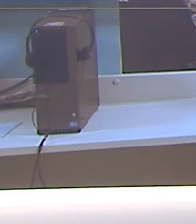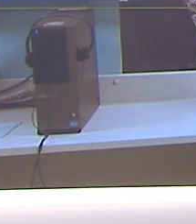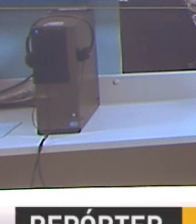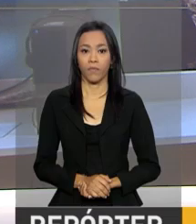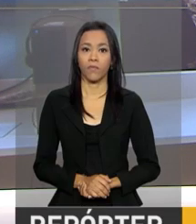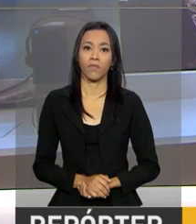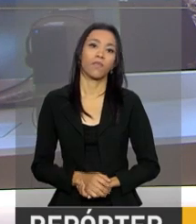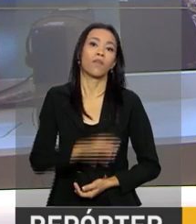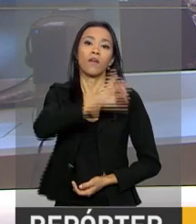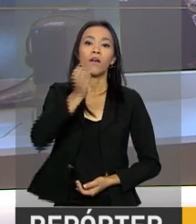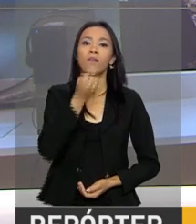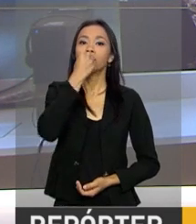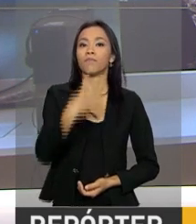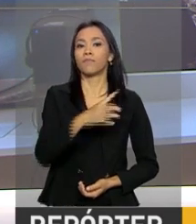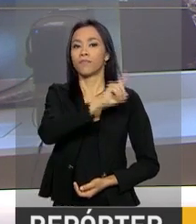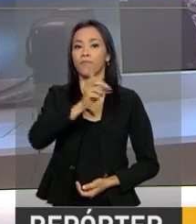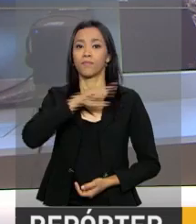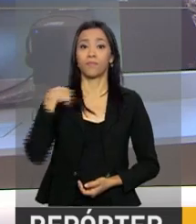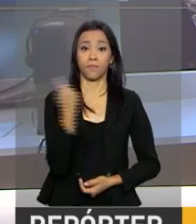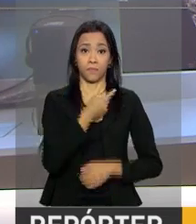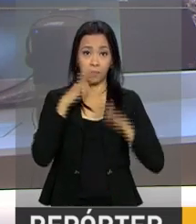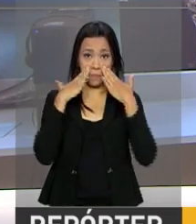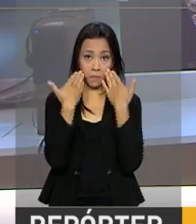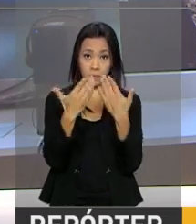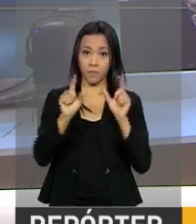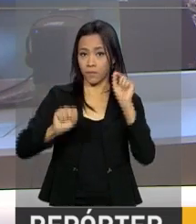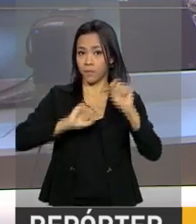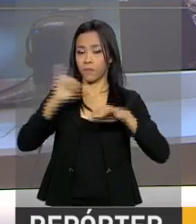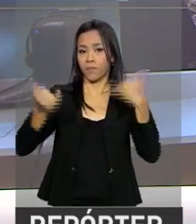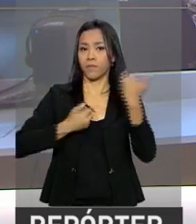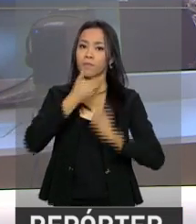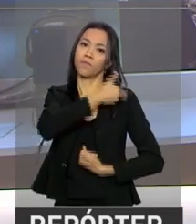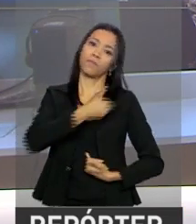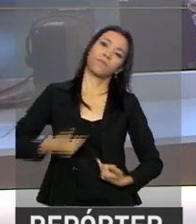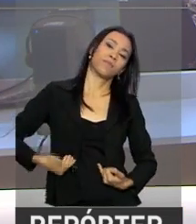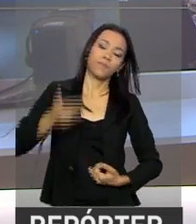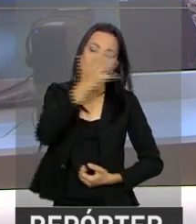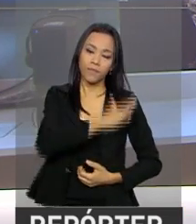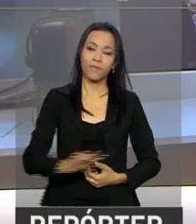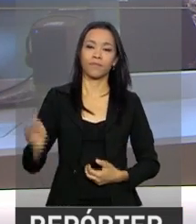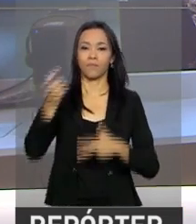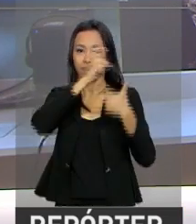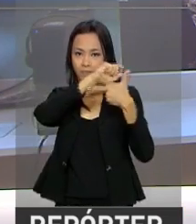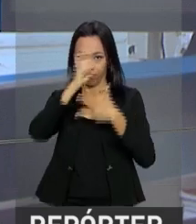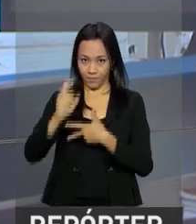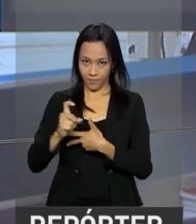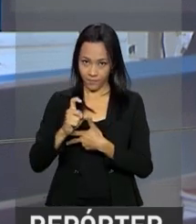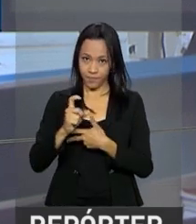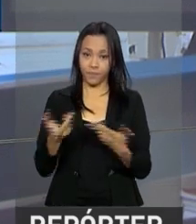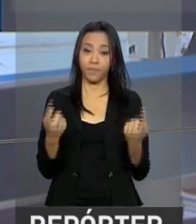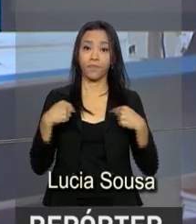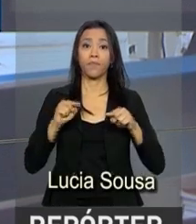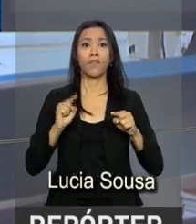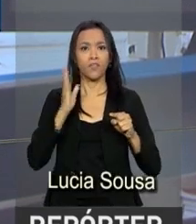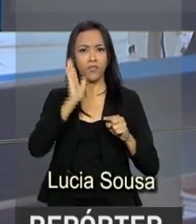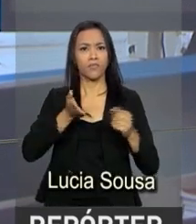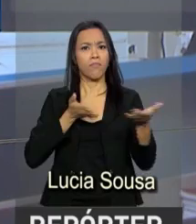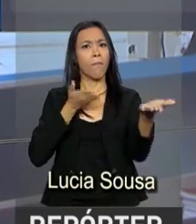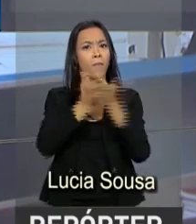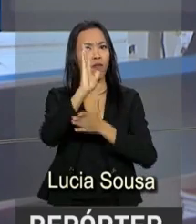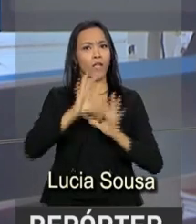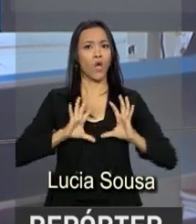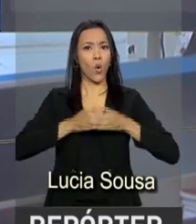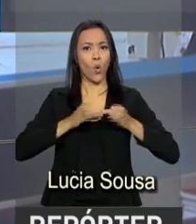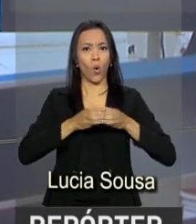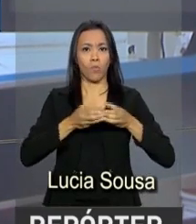olá bom dia estamos de volta com o repórter nbr notícias do poder executivo federal foi aprovada pela comissão especial